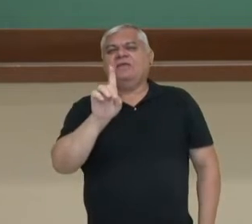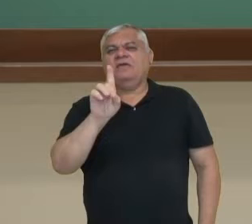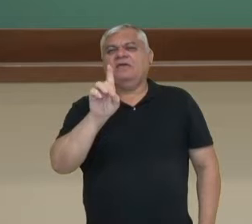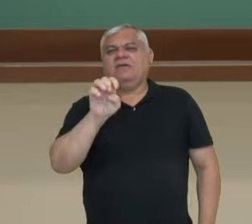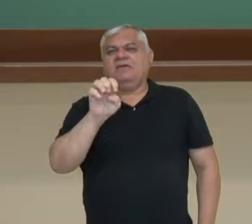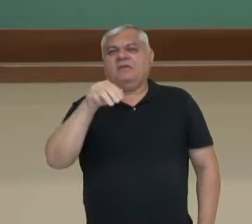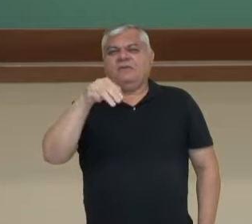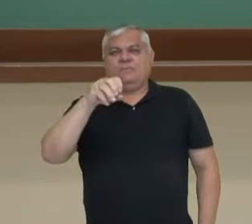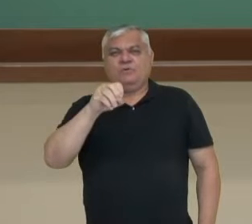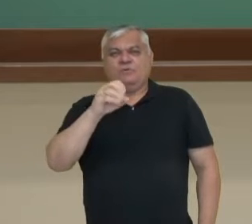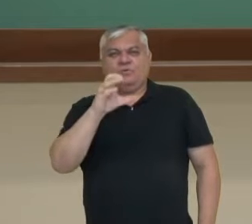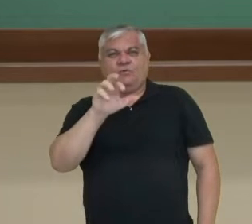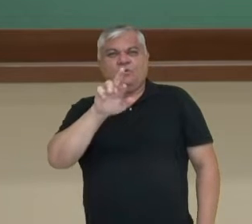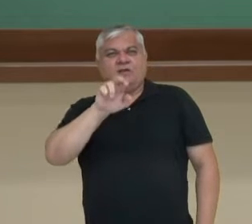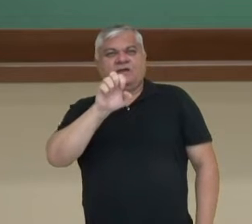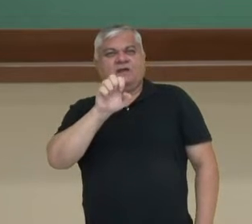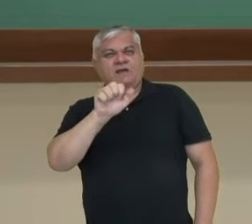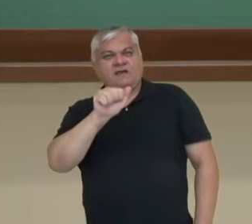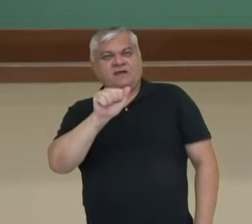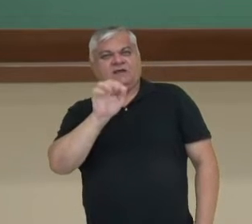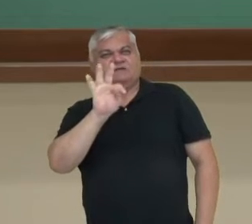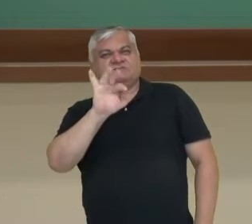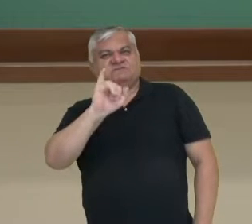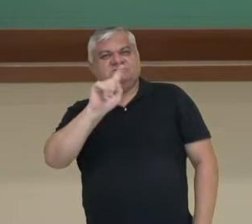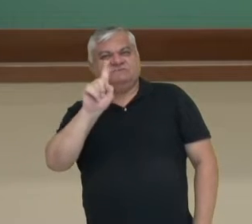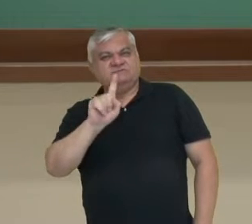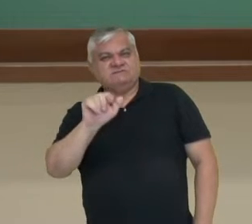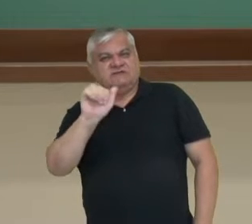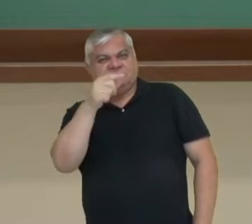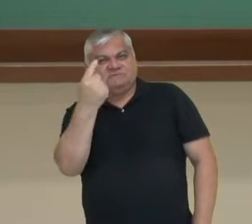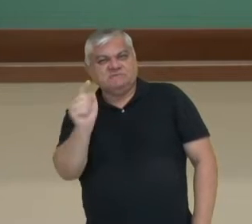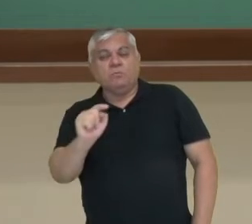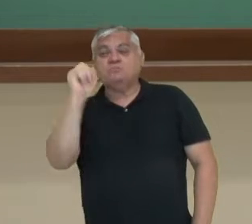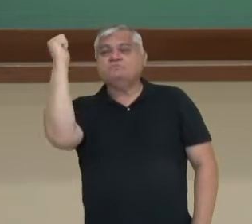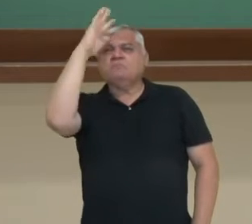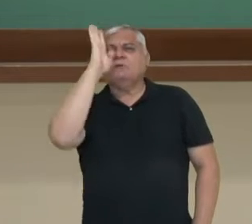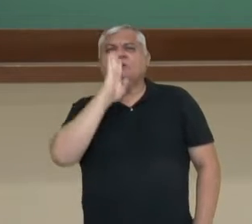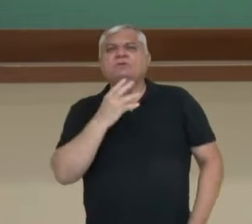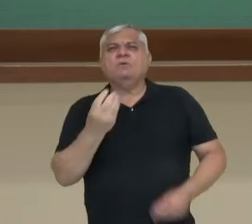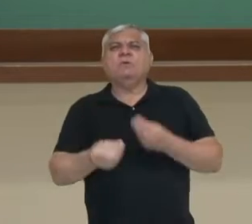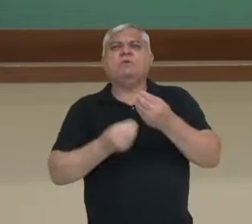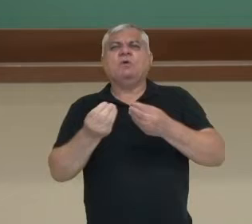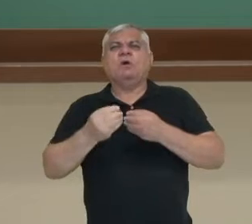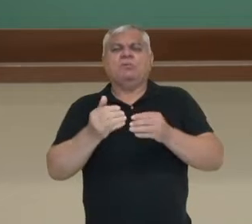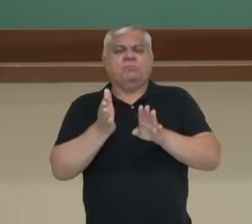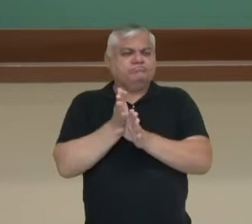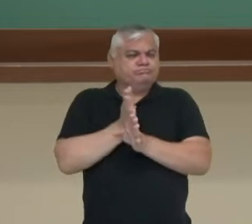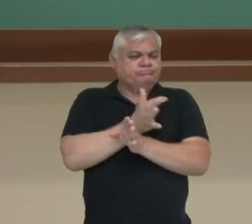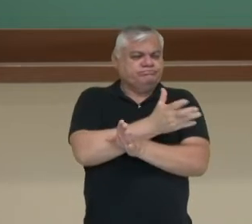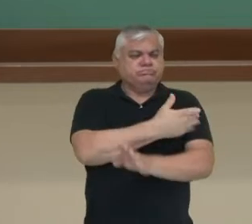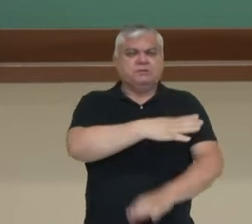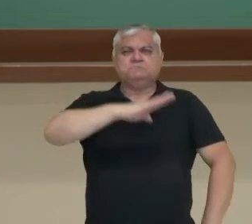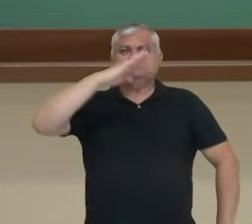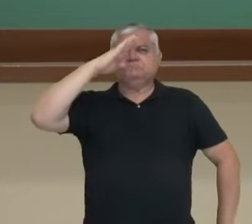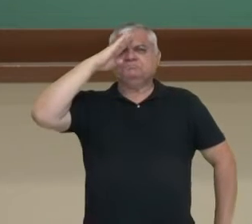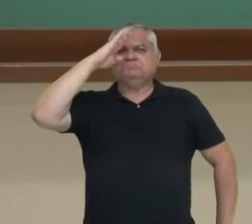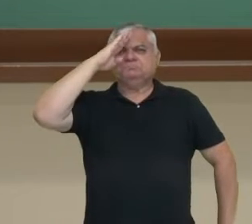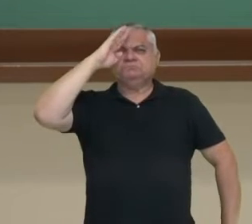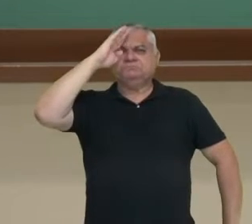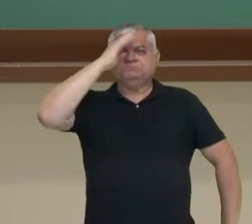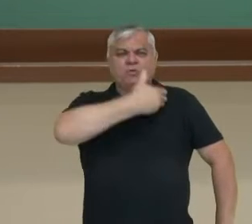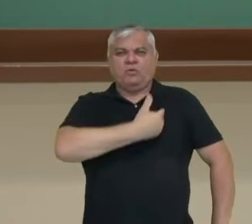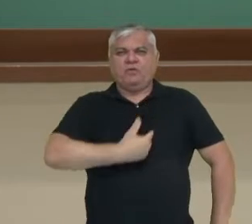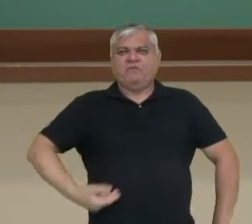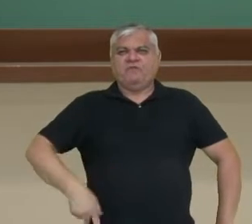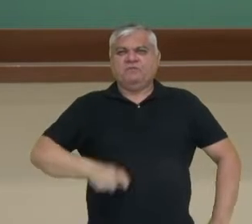Brasil, após aquele longo período de regime civil-militar que nós tivemos na história brasileira. Então,